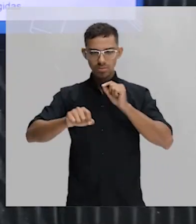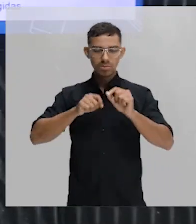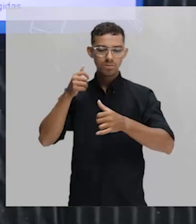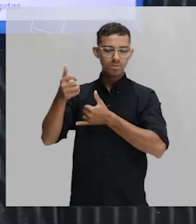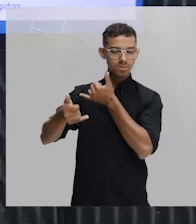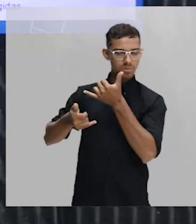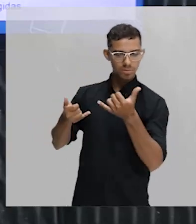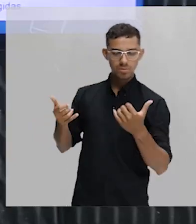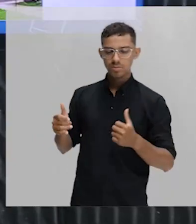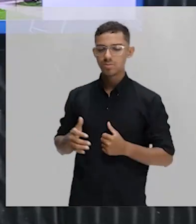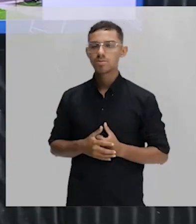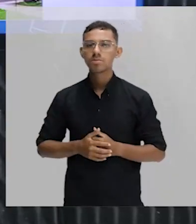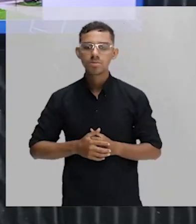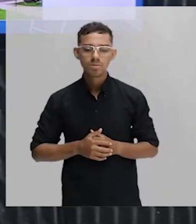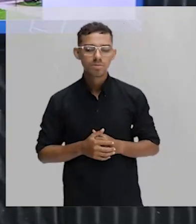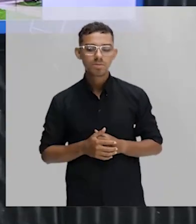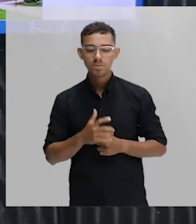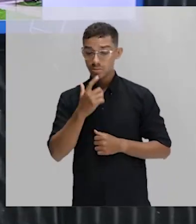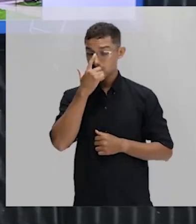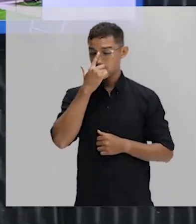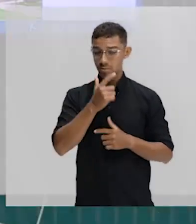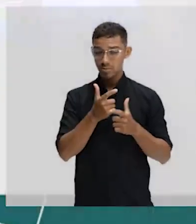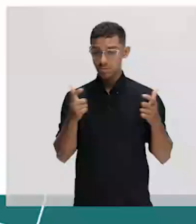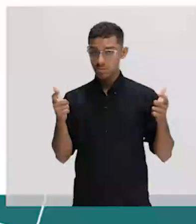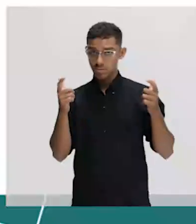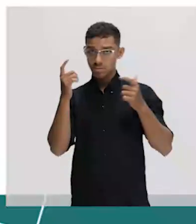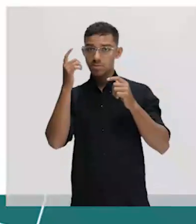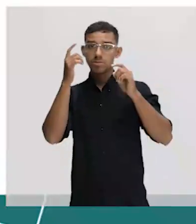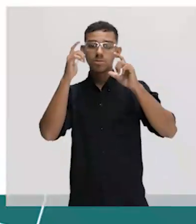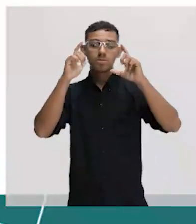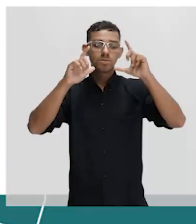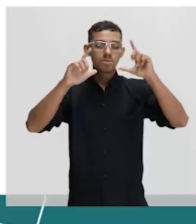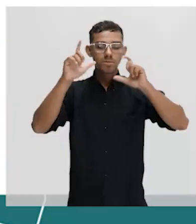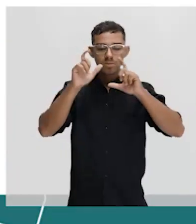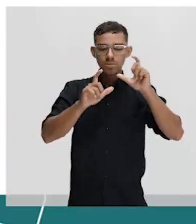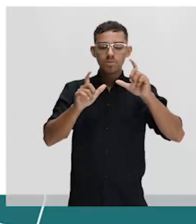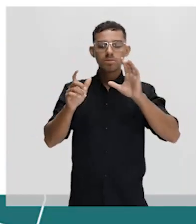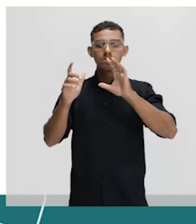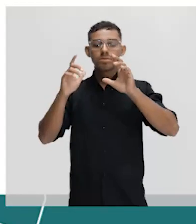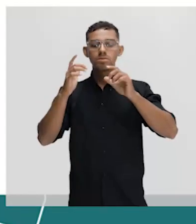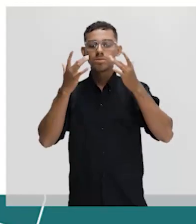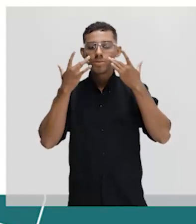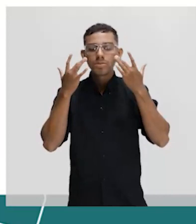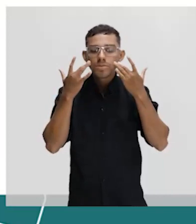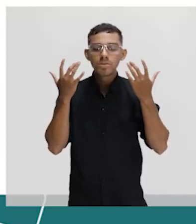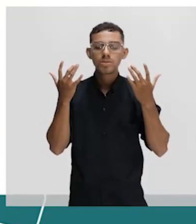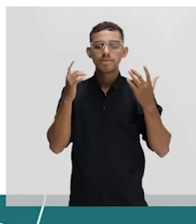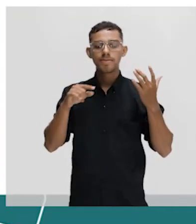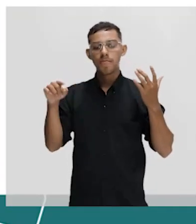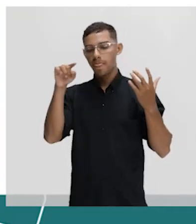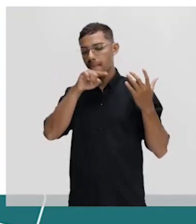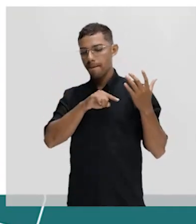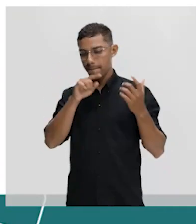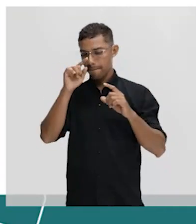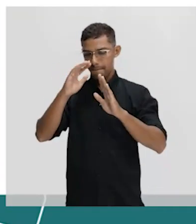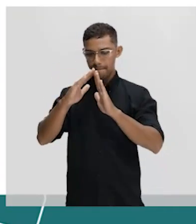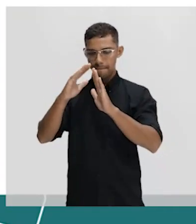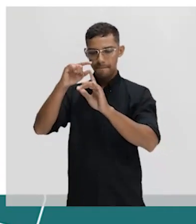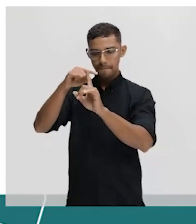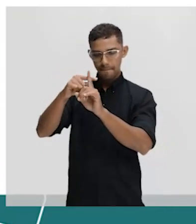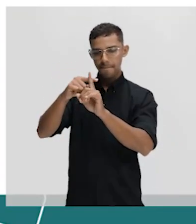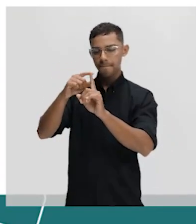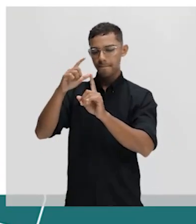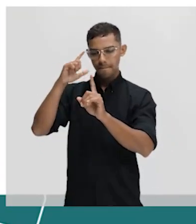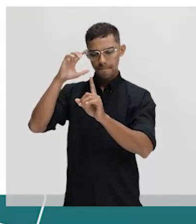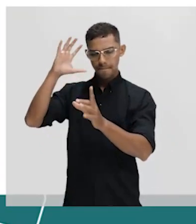isso aconteça, a maior parte da arte bizantina está voltada à construção de igrejas e construção de imagens que reforcem a ideia do que você está vendo.